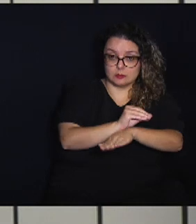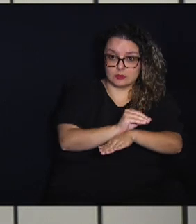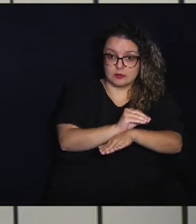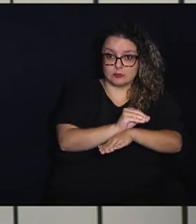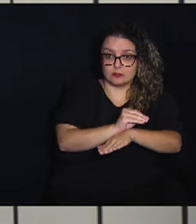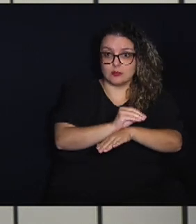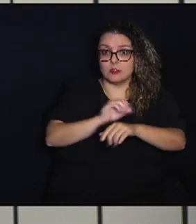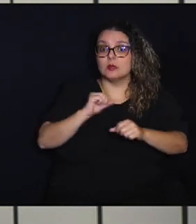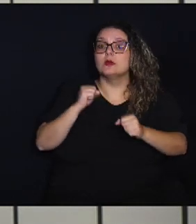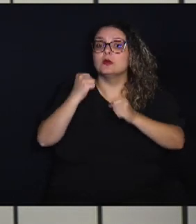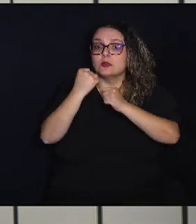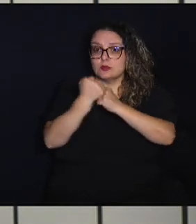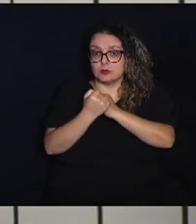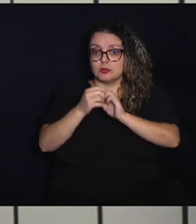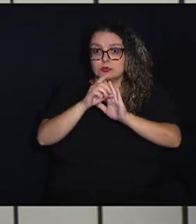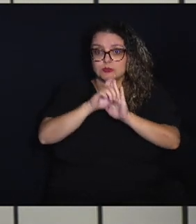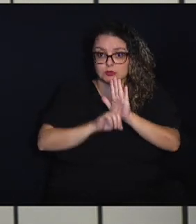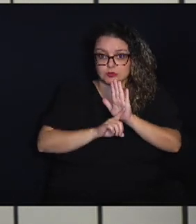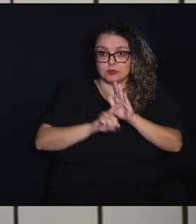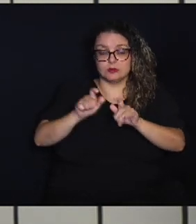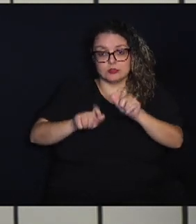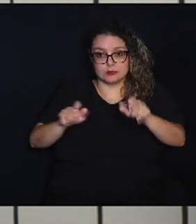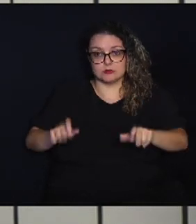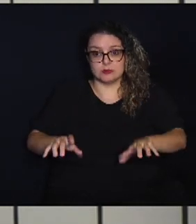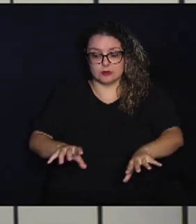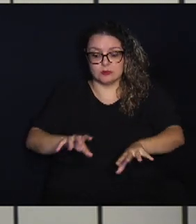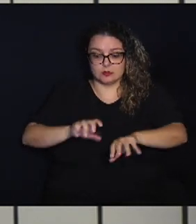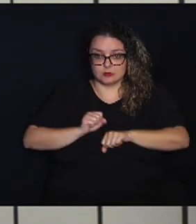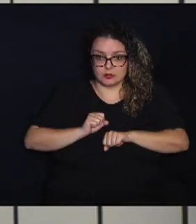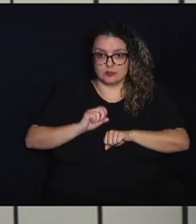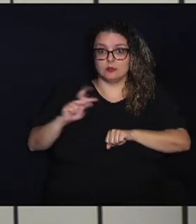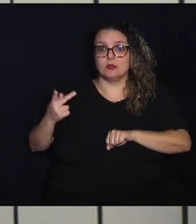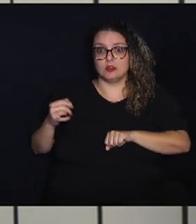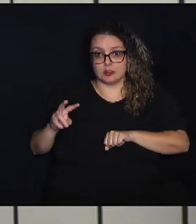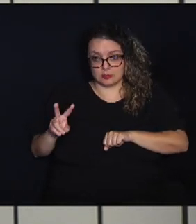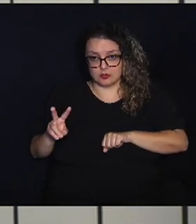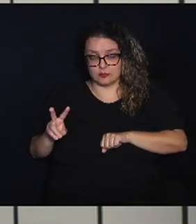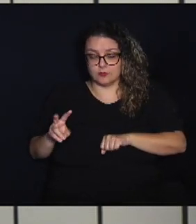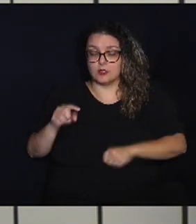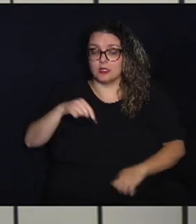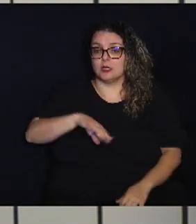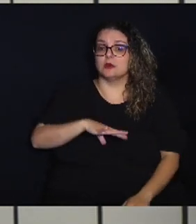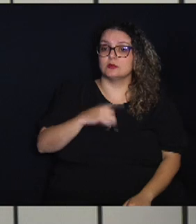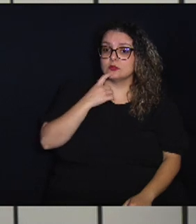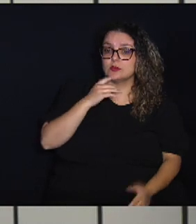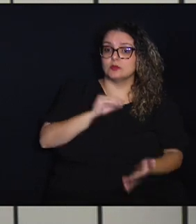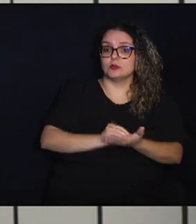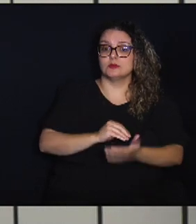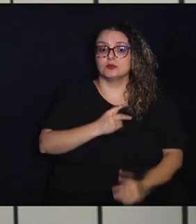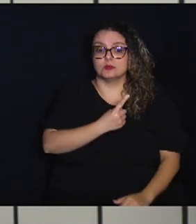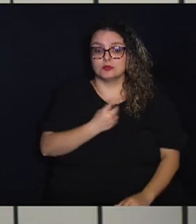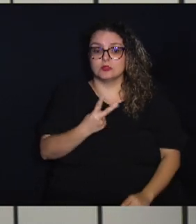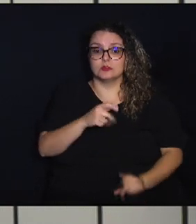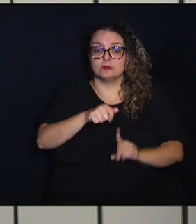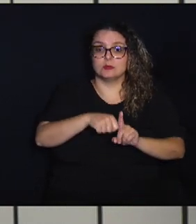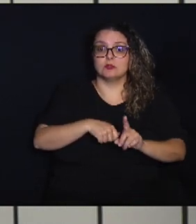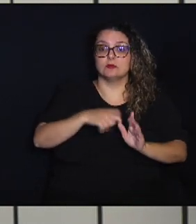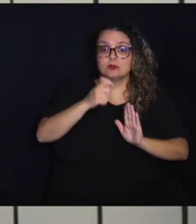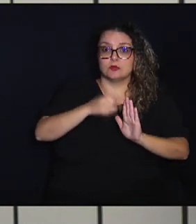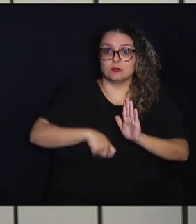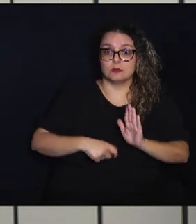a proteção dos direitos das pessoas infectadas com o HIV. Em Campinas, nos últimos 12 meses, foram